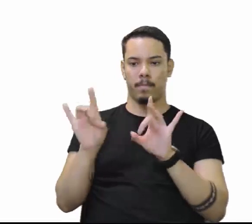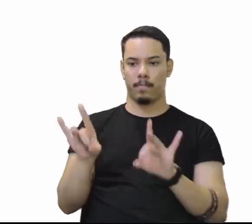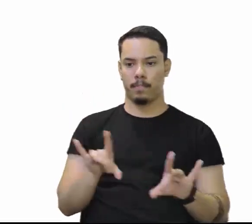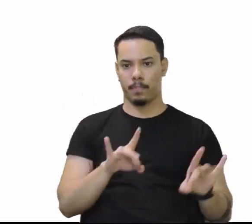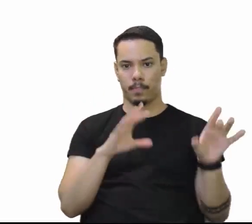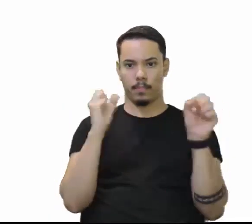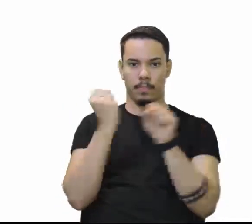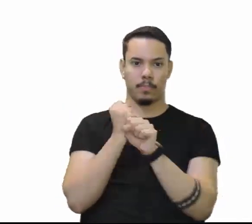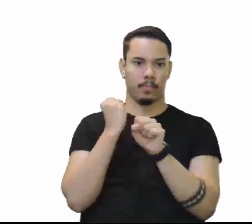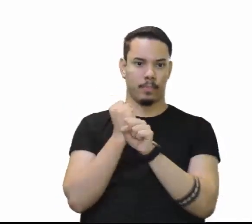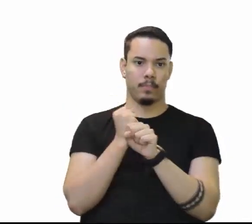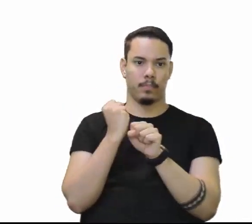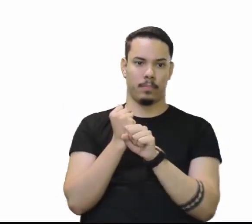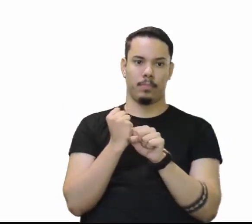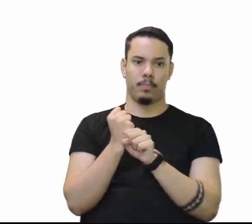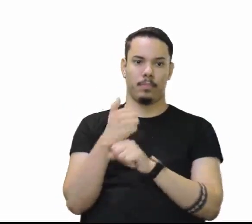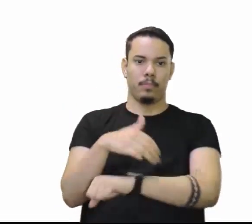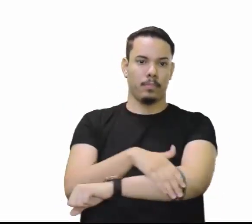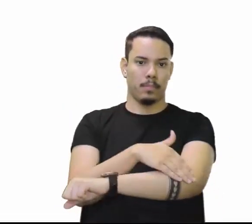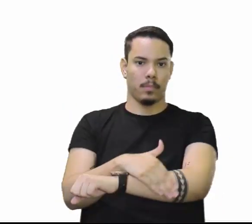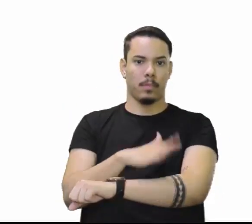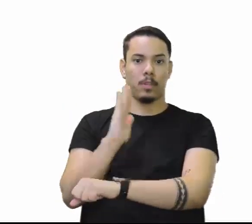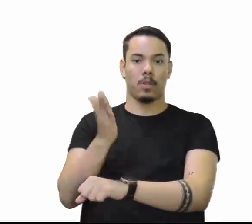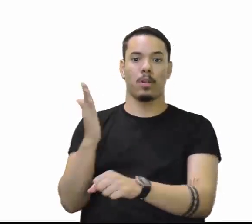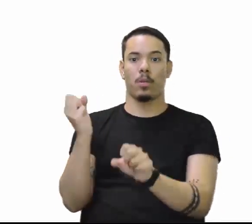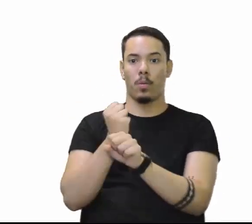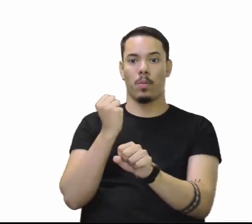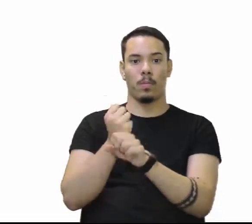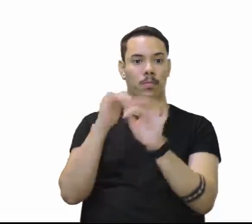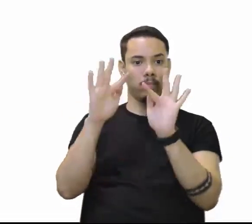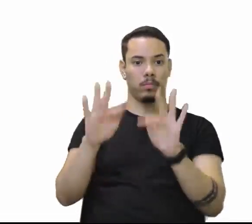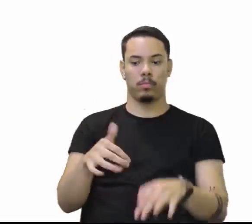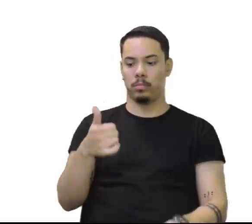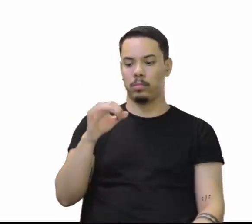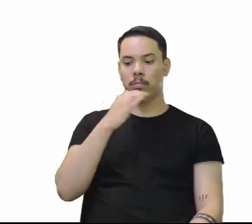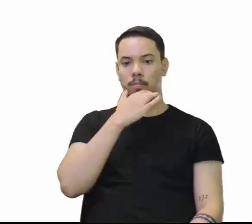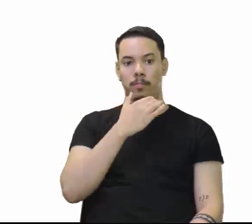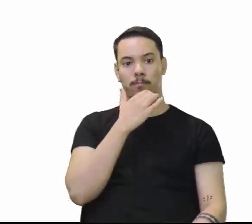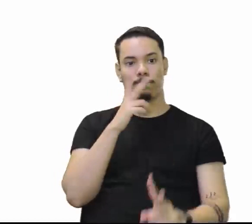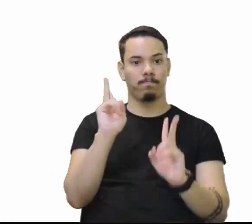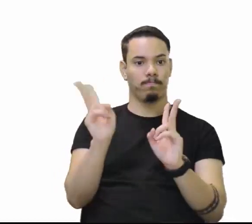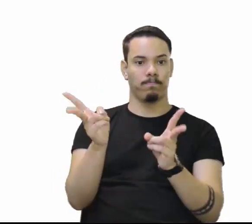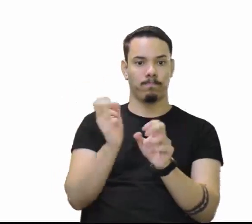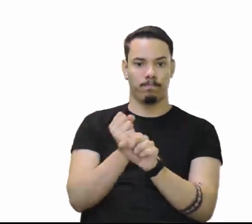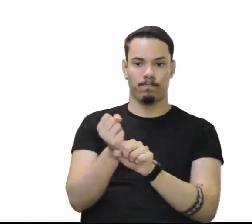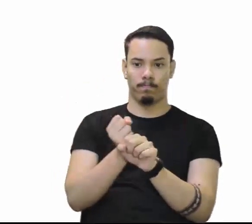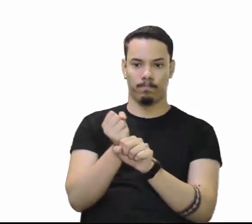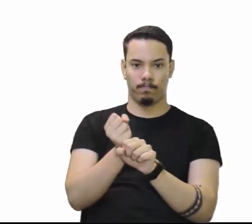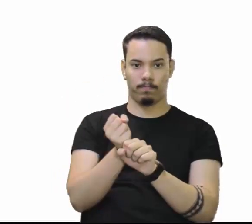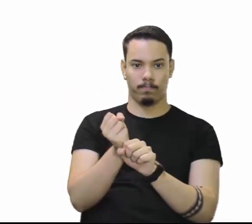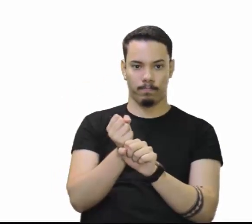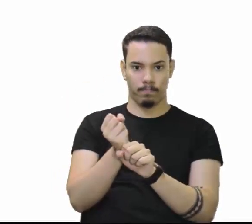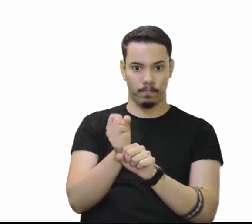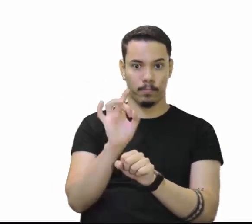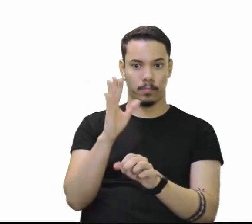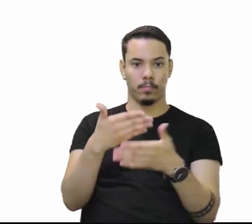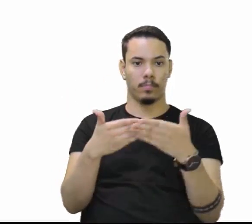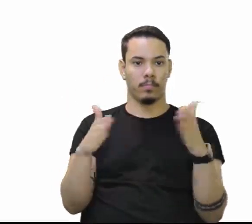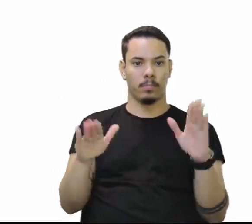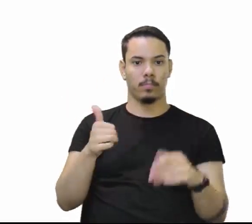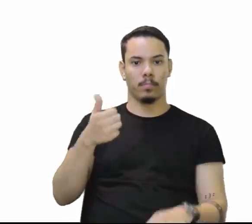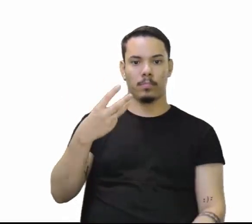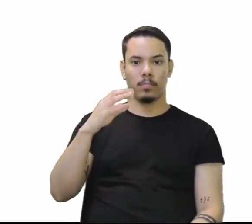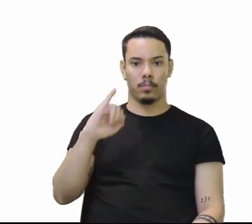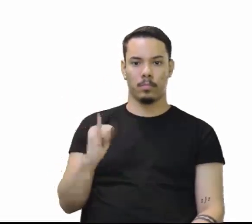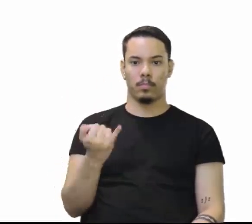de Construção da Rodovia, onde as obras seriam concluídas em 10 de dezembro daquele ano, sendo somente inaugurada